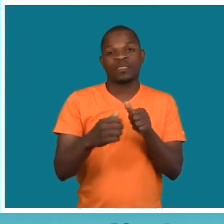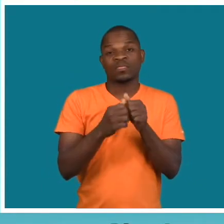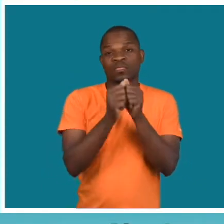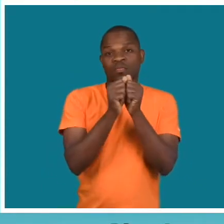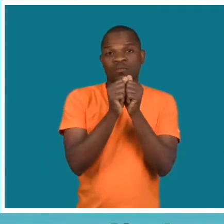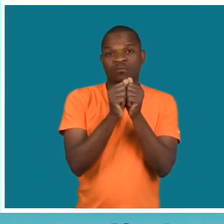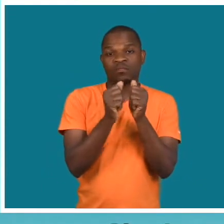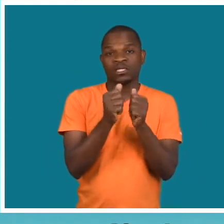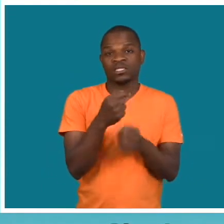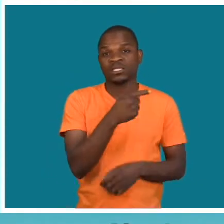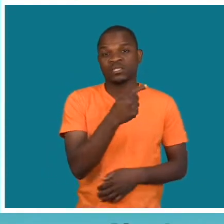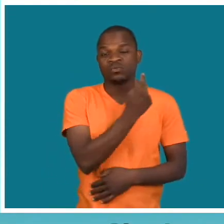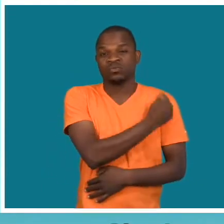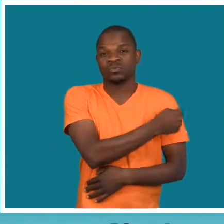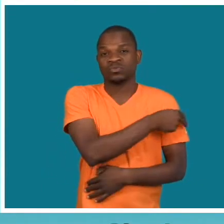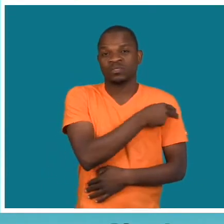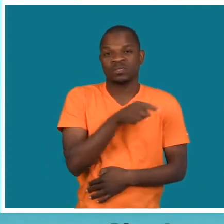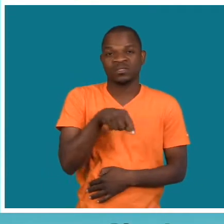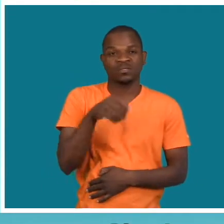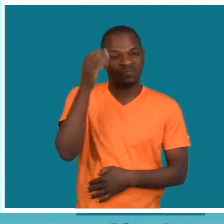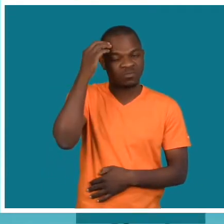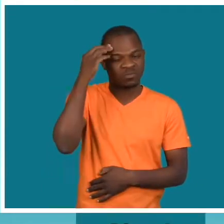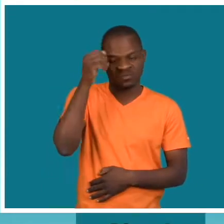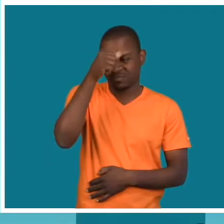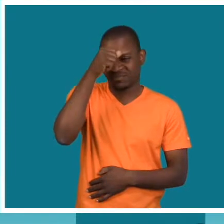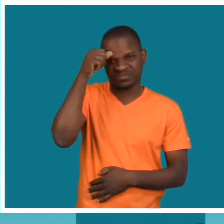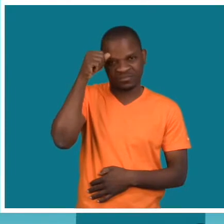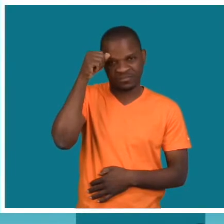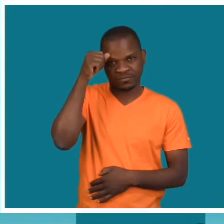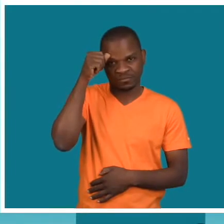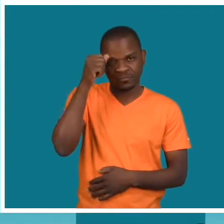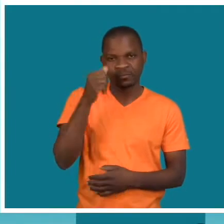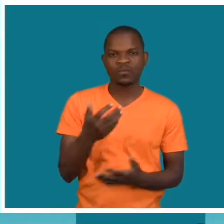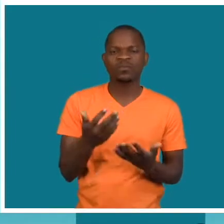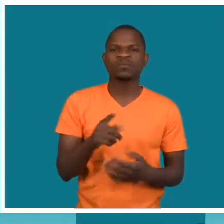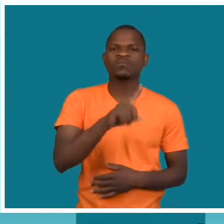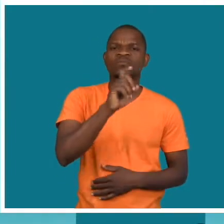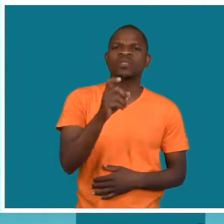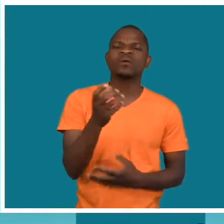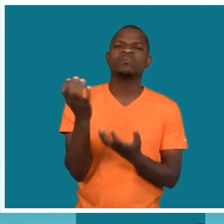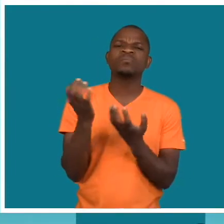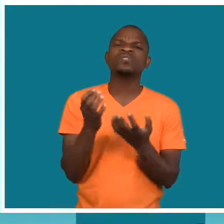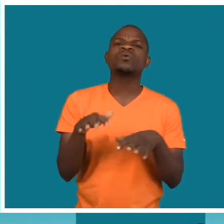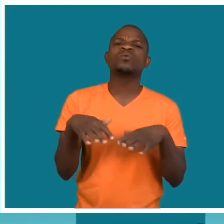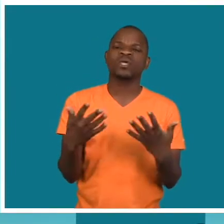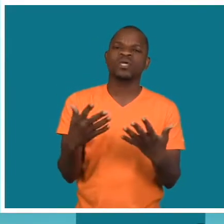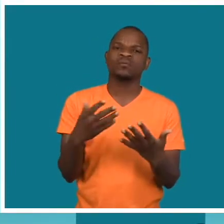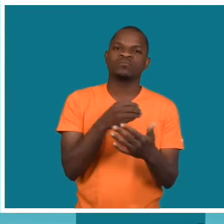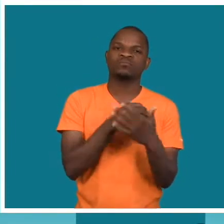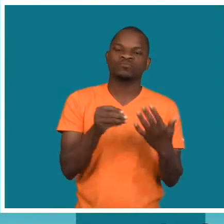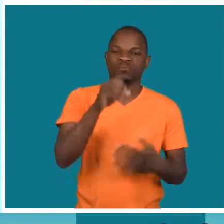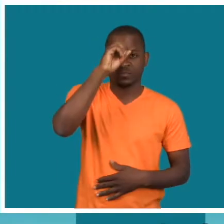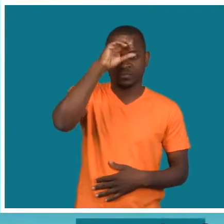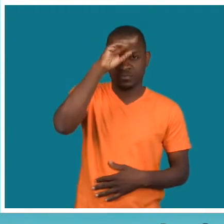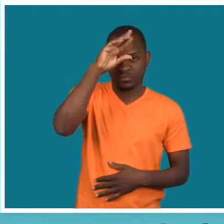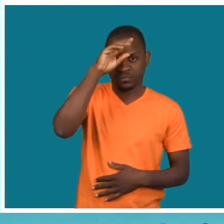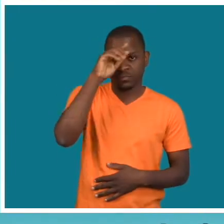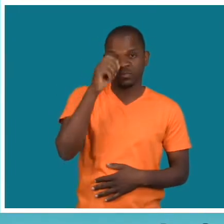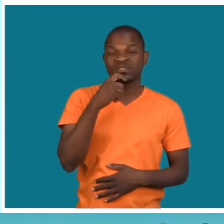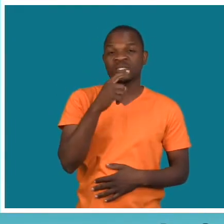fazem parte da minha vida. E aquelas, nem vale a pena mesmo. Preciso para o Julião ter as próteses na Ficada Sul?